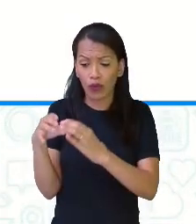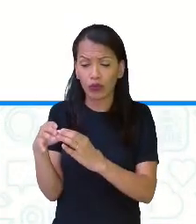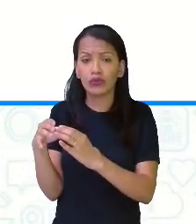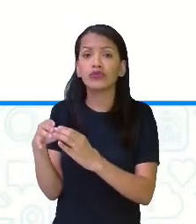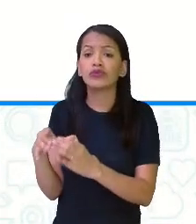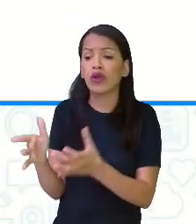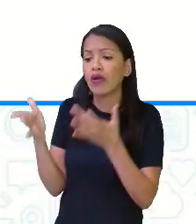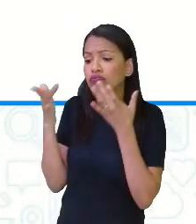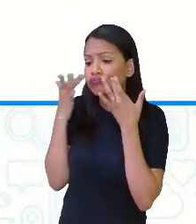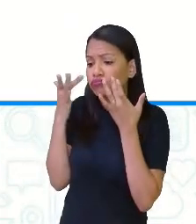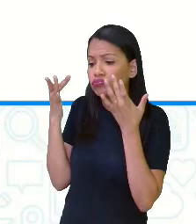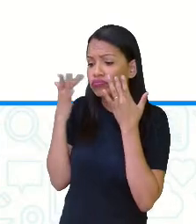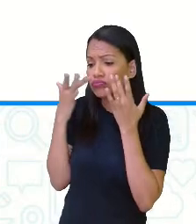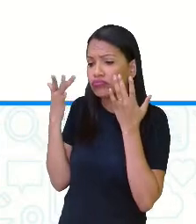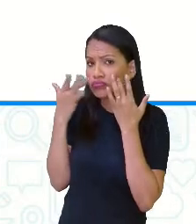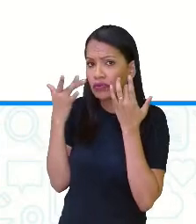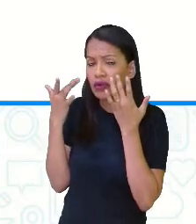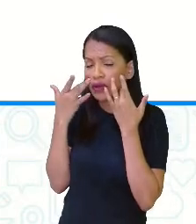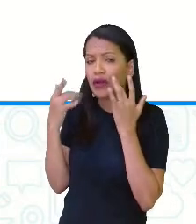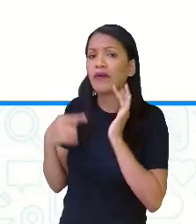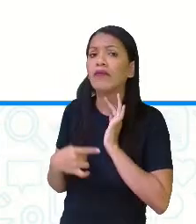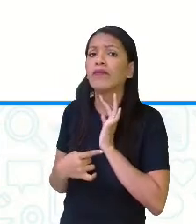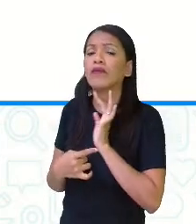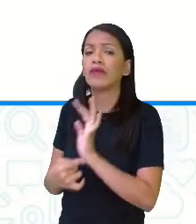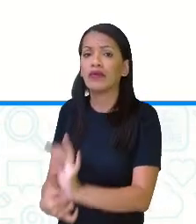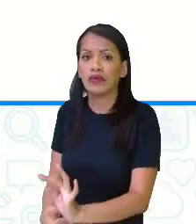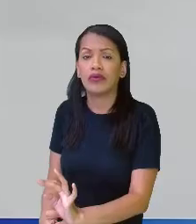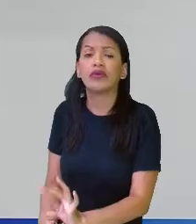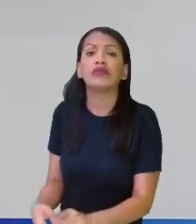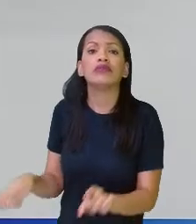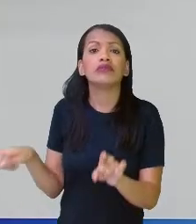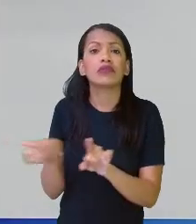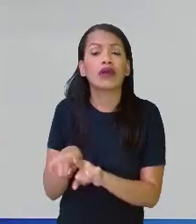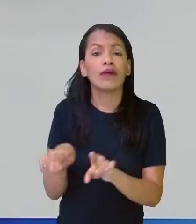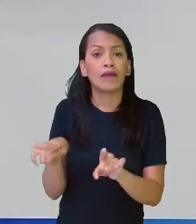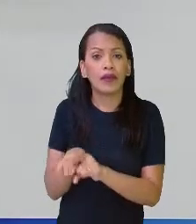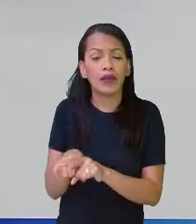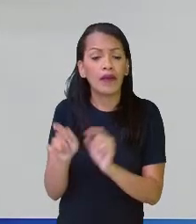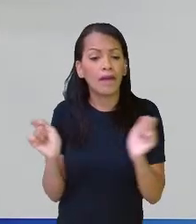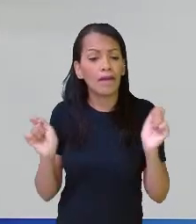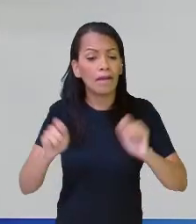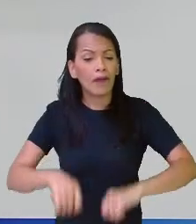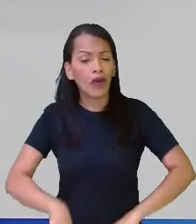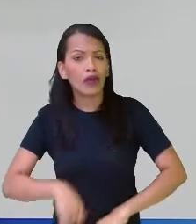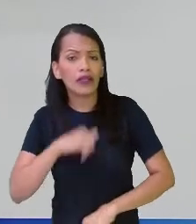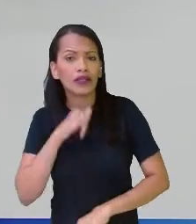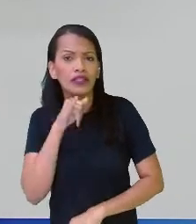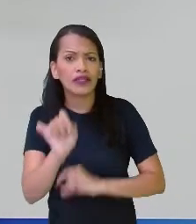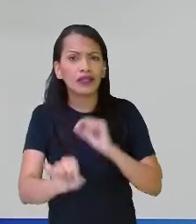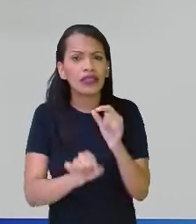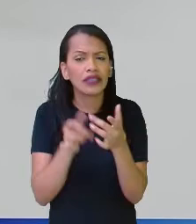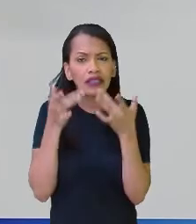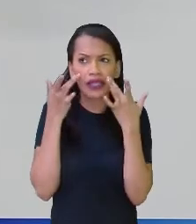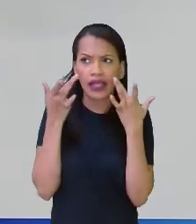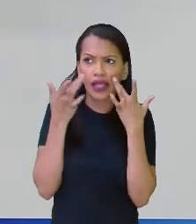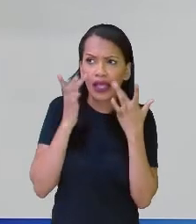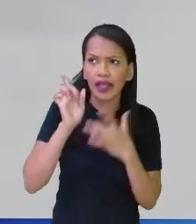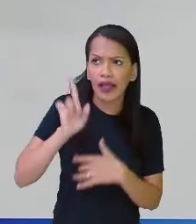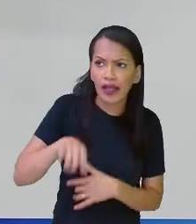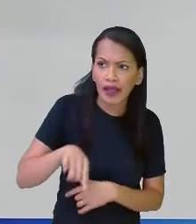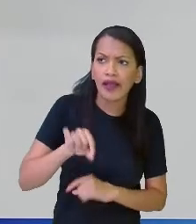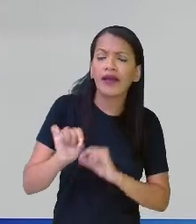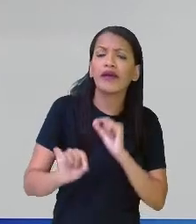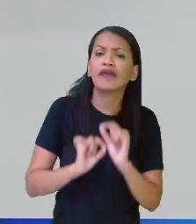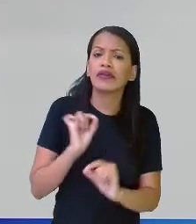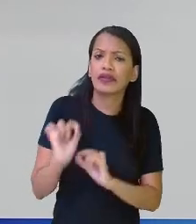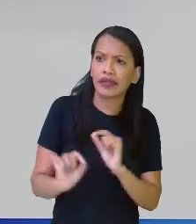peças dramáticas para apresentação do público e também a gente pode dizer que teatro é o